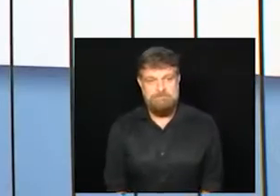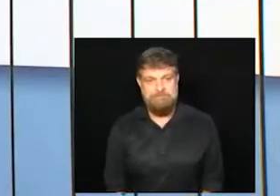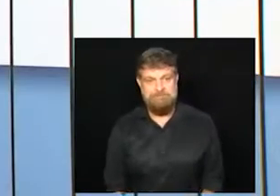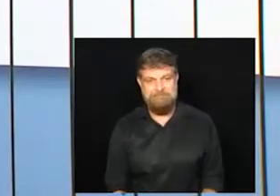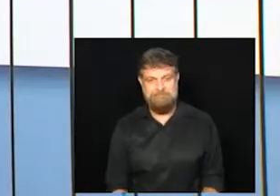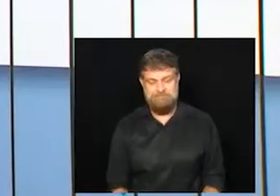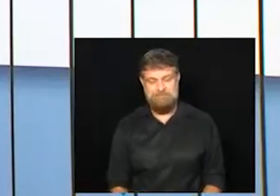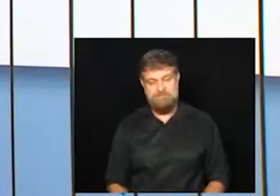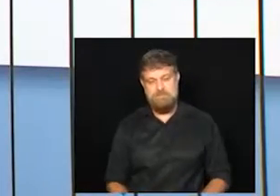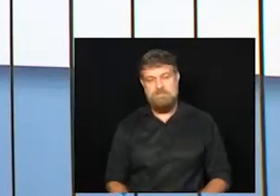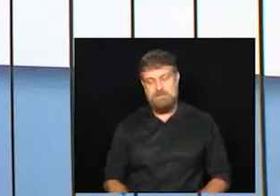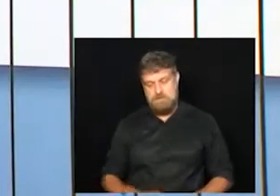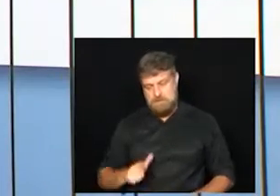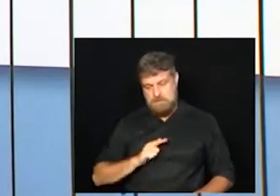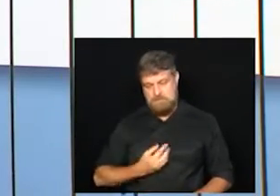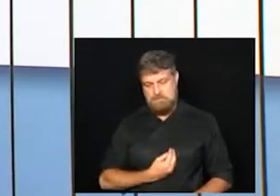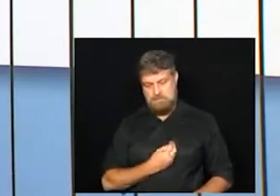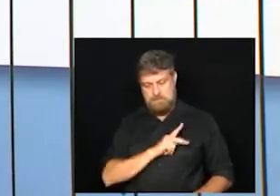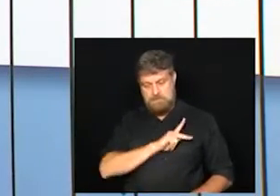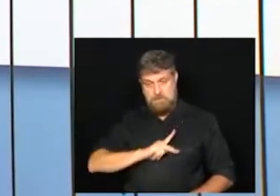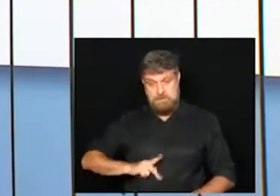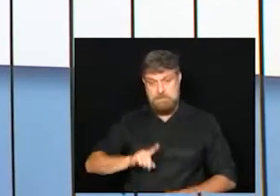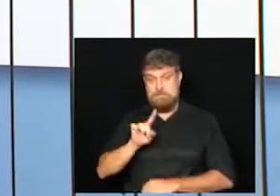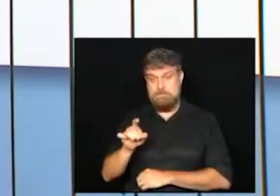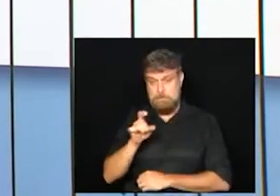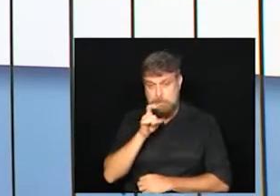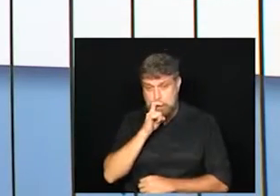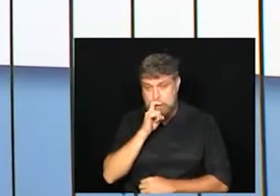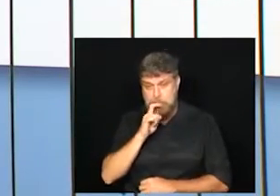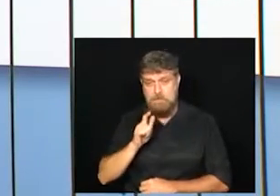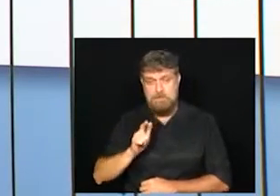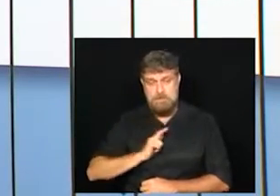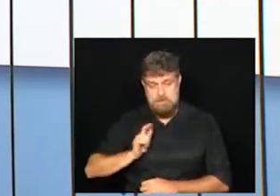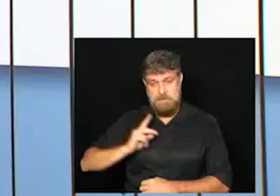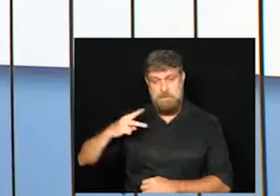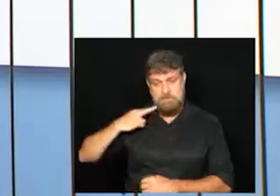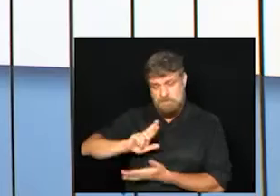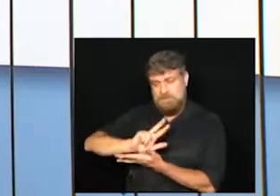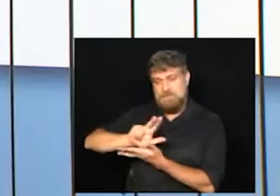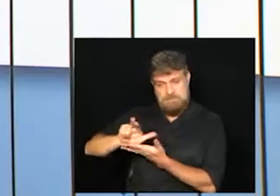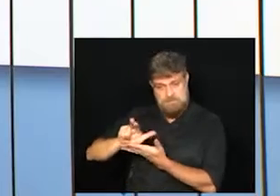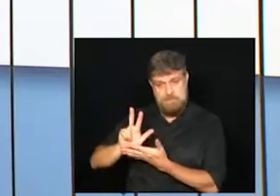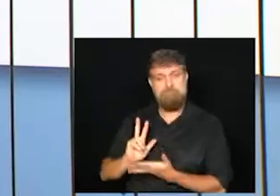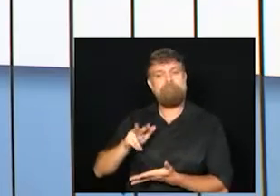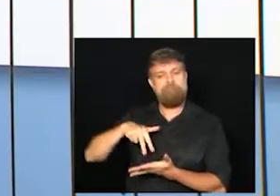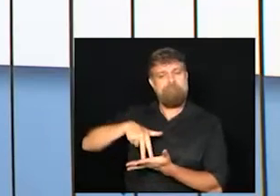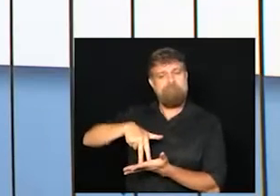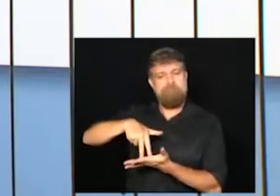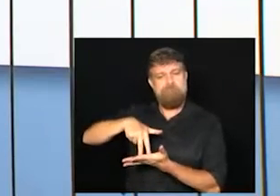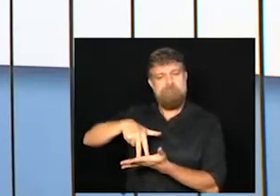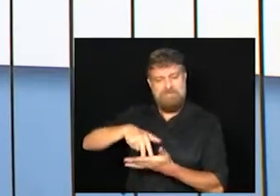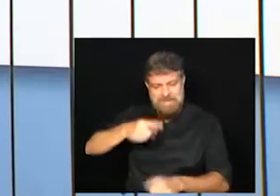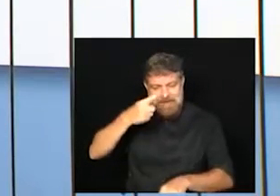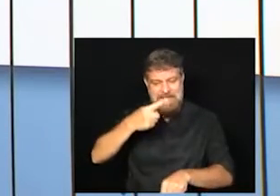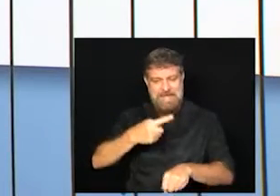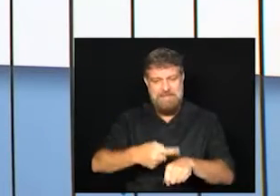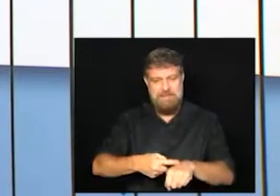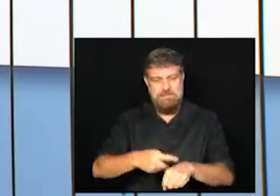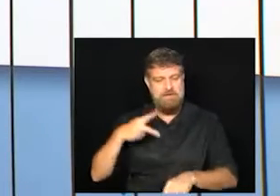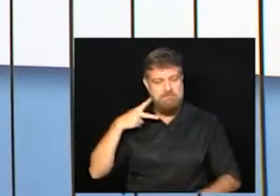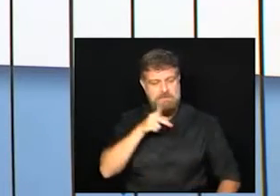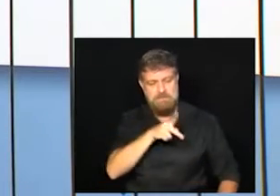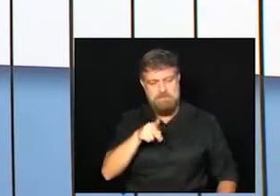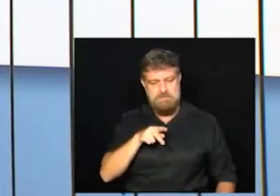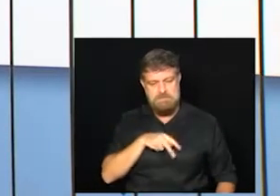E além do presidente da Câmara, o vereador Zé Carlos, outros parlamentares participaram desse momento da alta do professor Alberto.